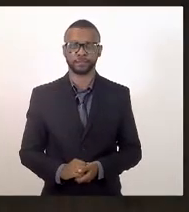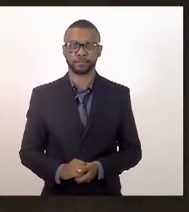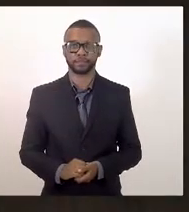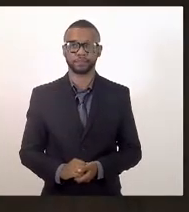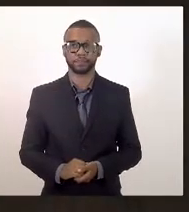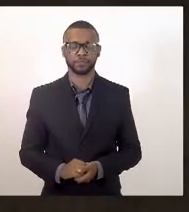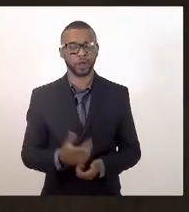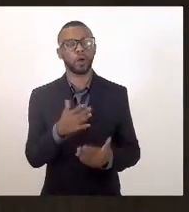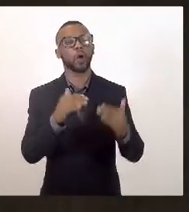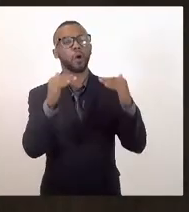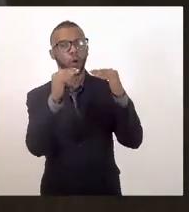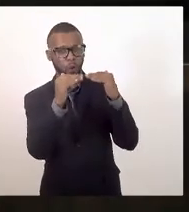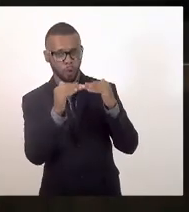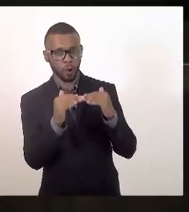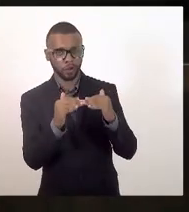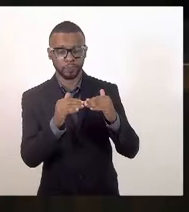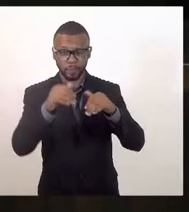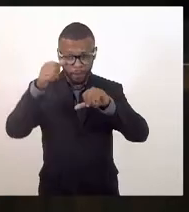Parecer favorável, presidente.